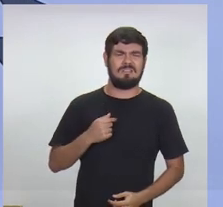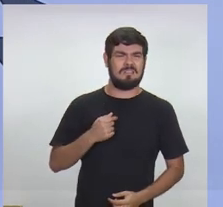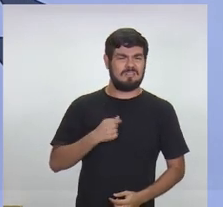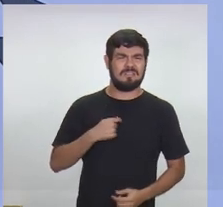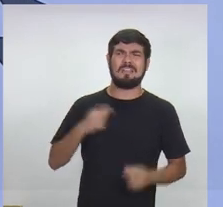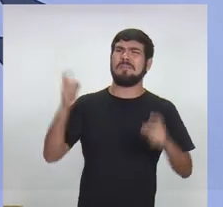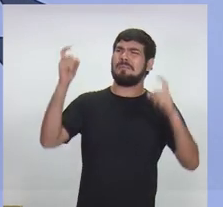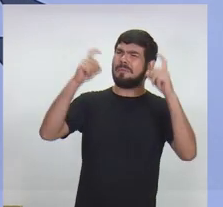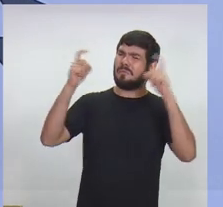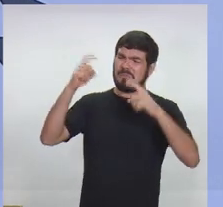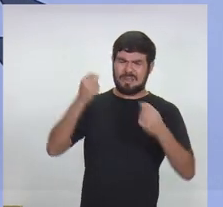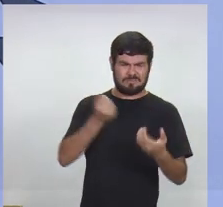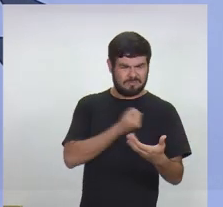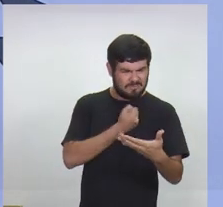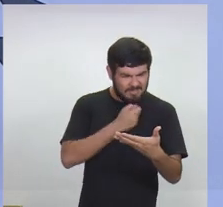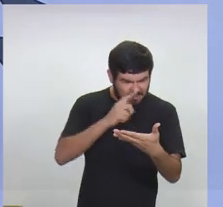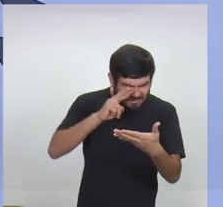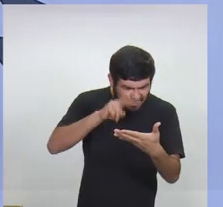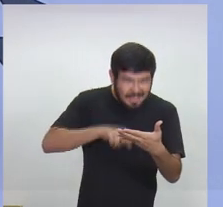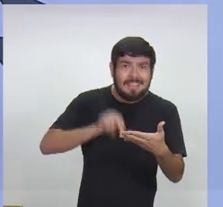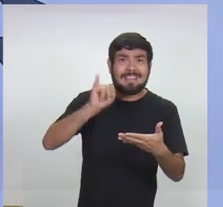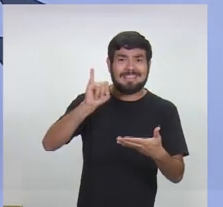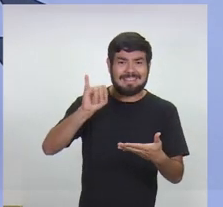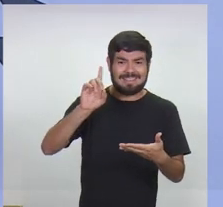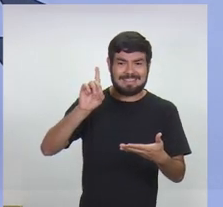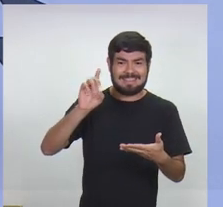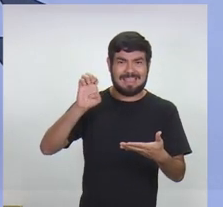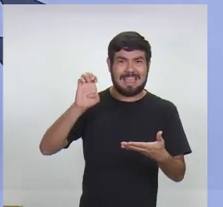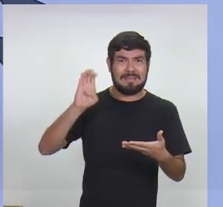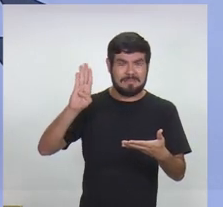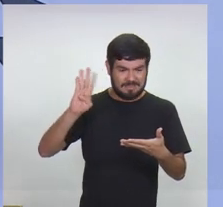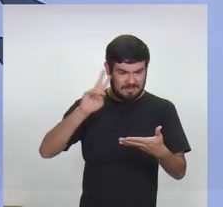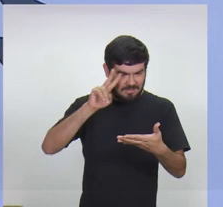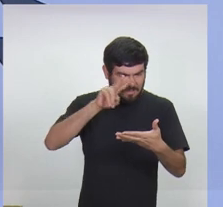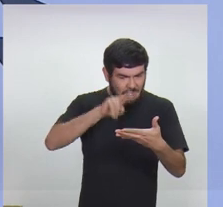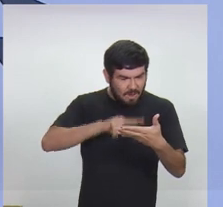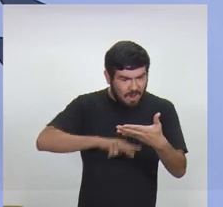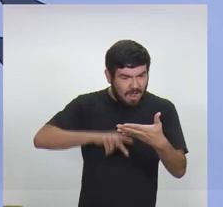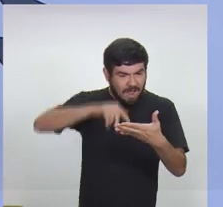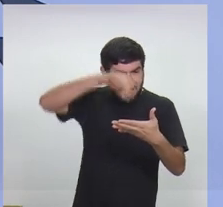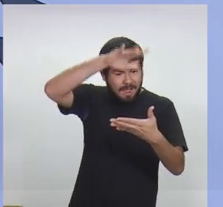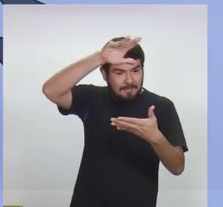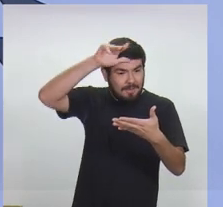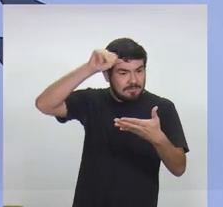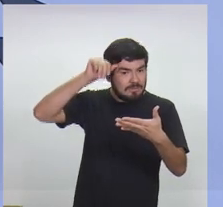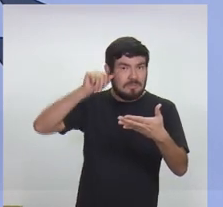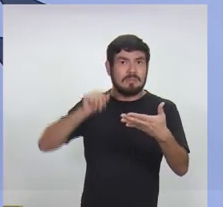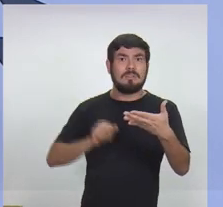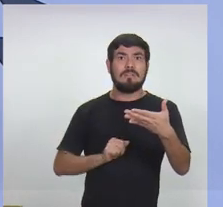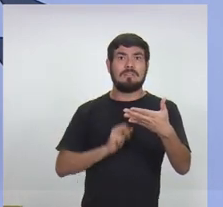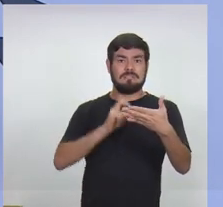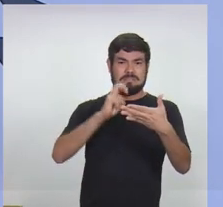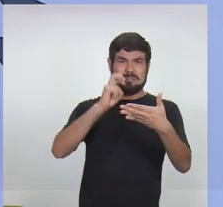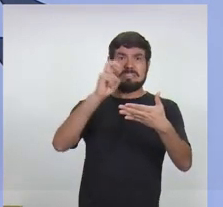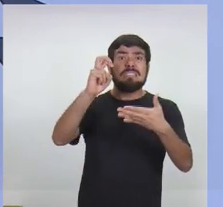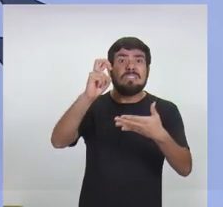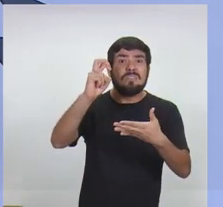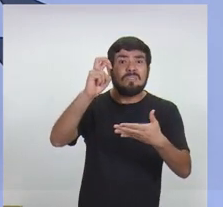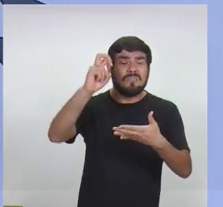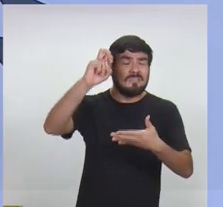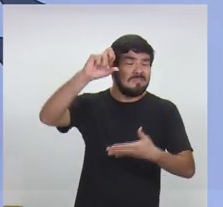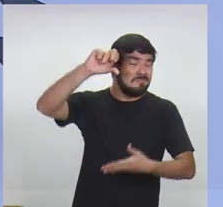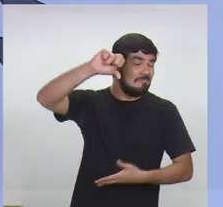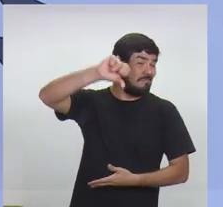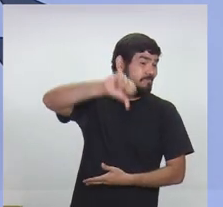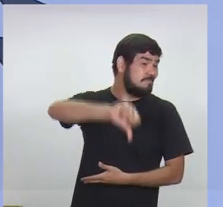números que eu vi recentemente do ideb e que mostram que o estado do amazonas está entre os cinco que pioraram o